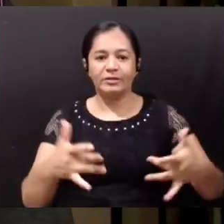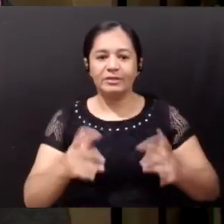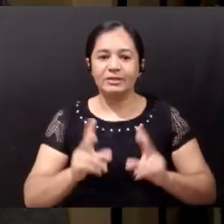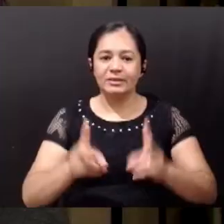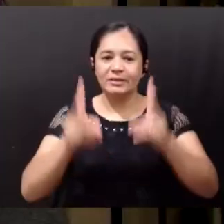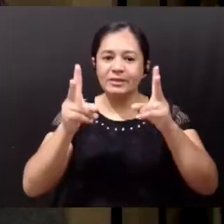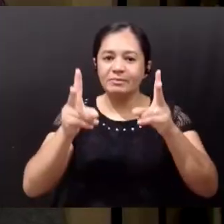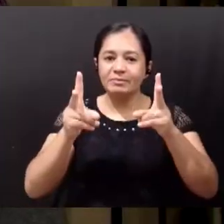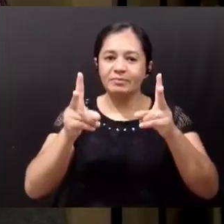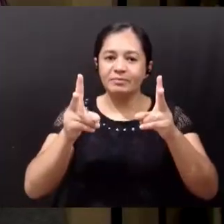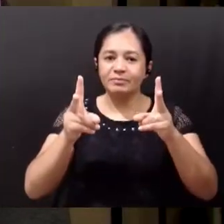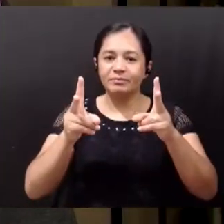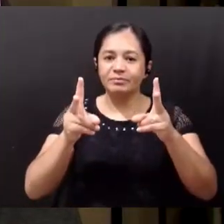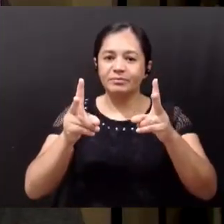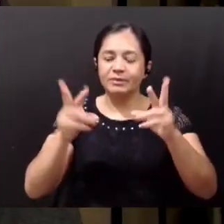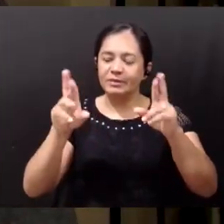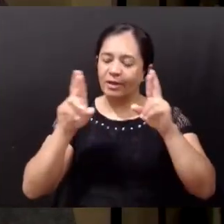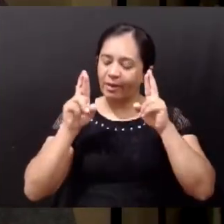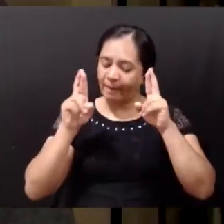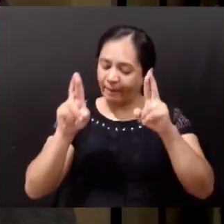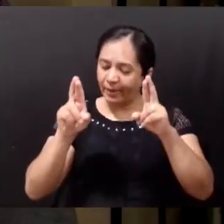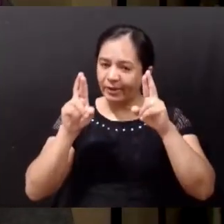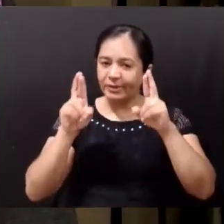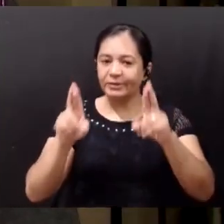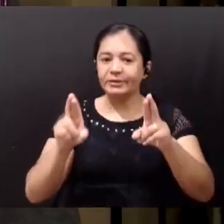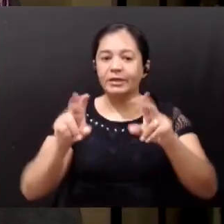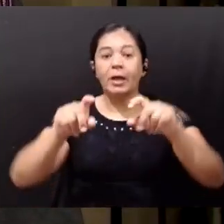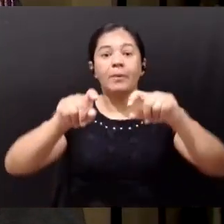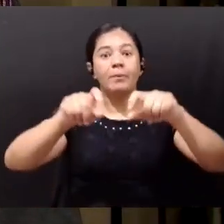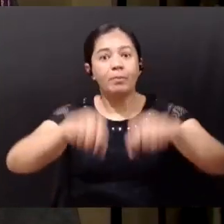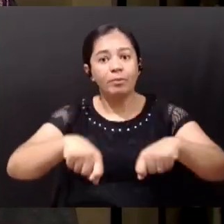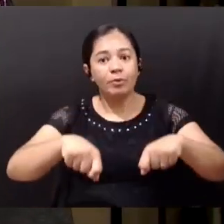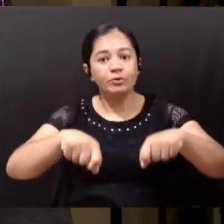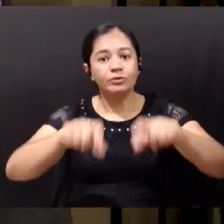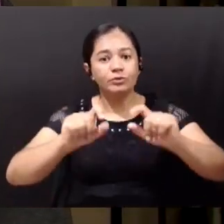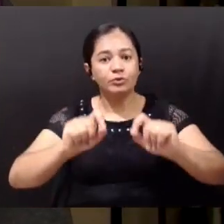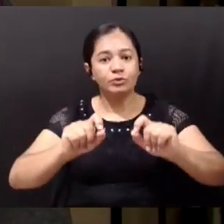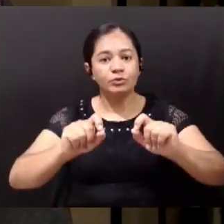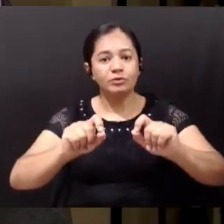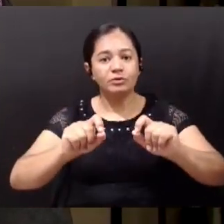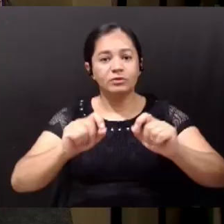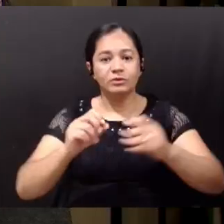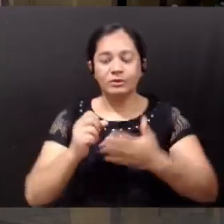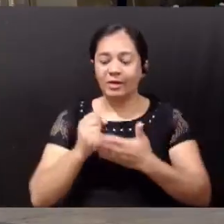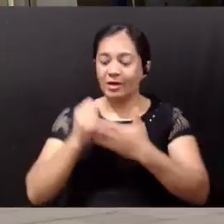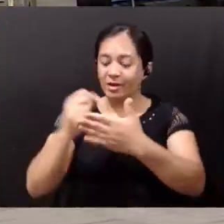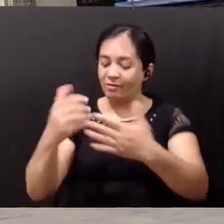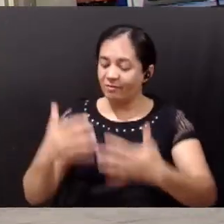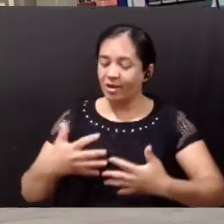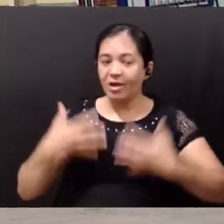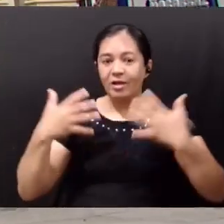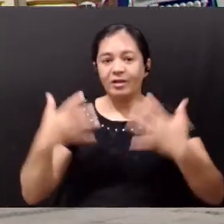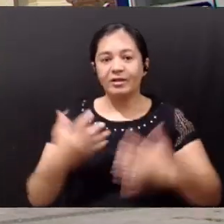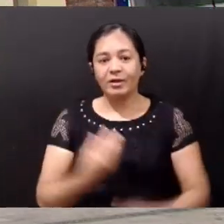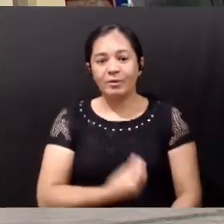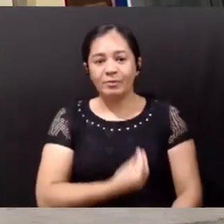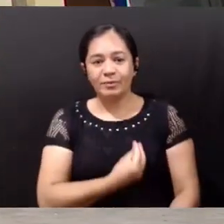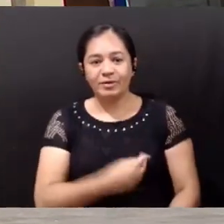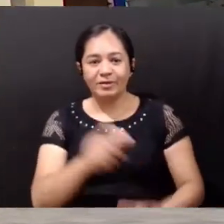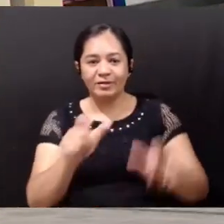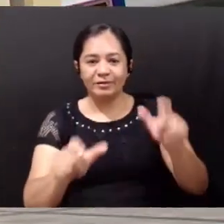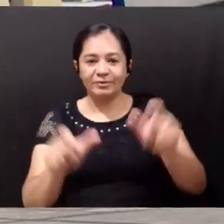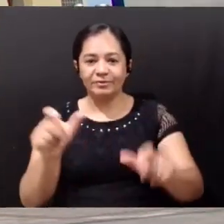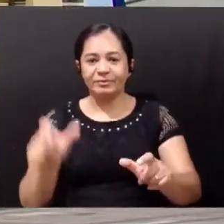sinal de esperança de que é possível levar alegria para a vida das pessoas,